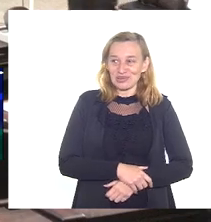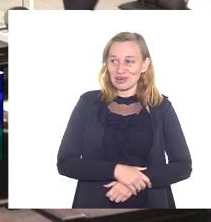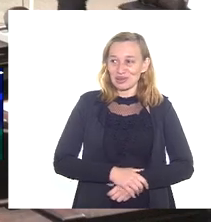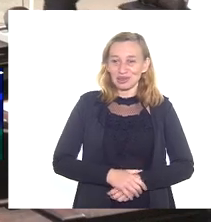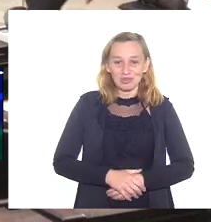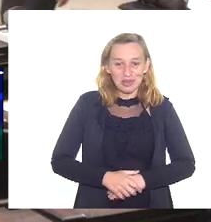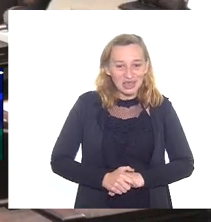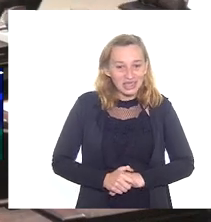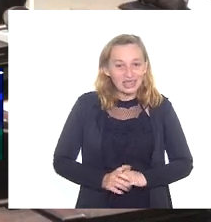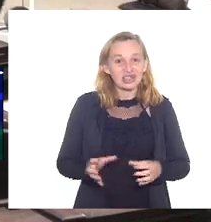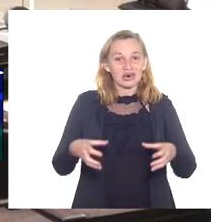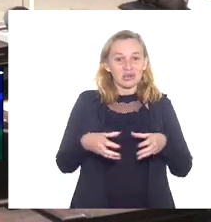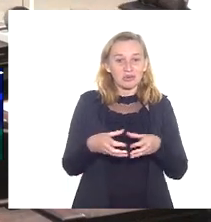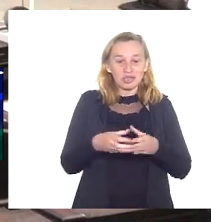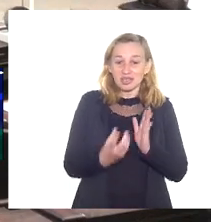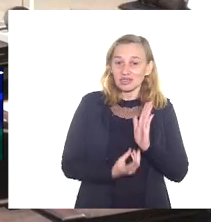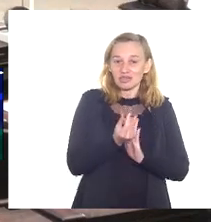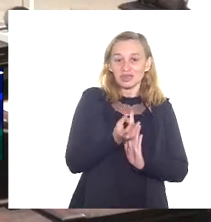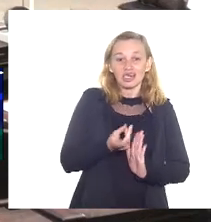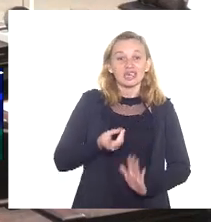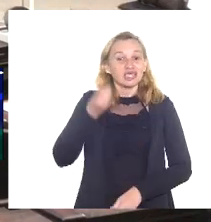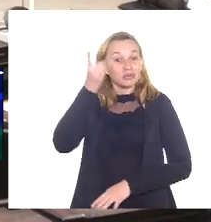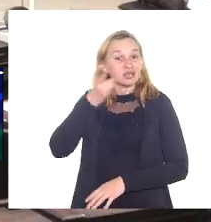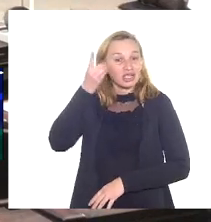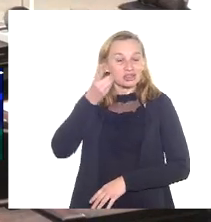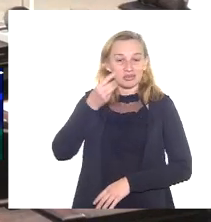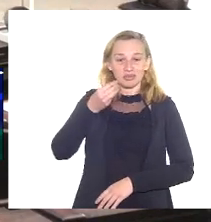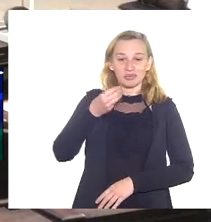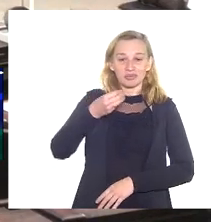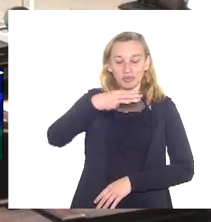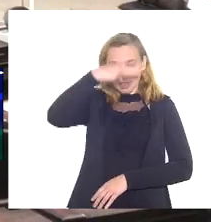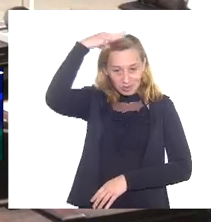Pela Comissão de Orçamento, deputado Márcio Pacheco.